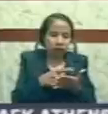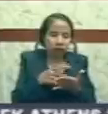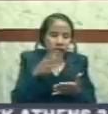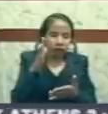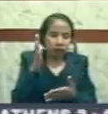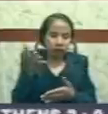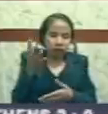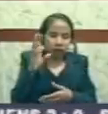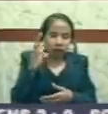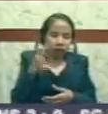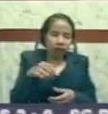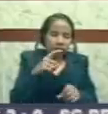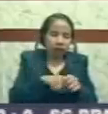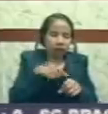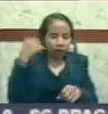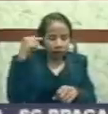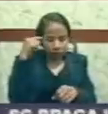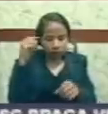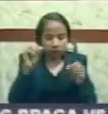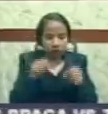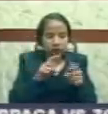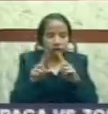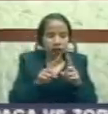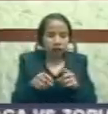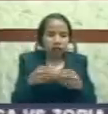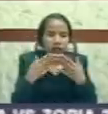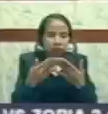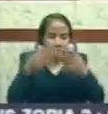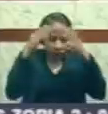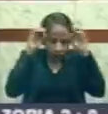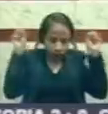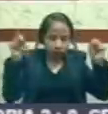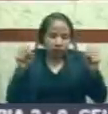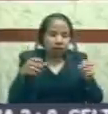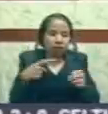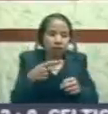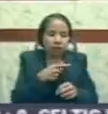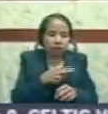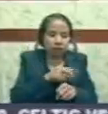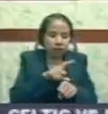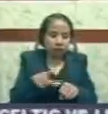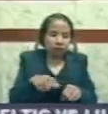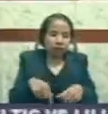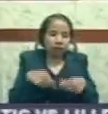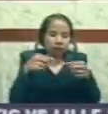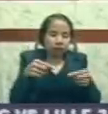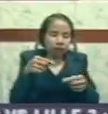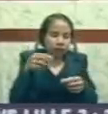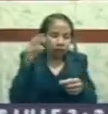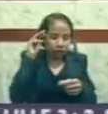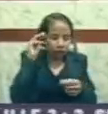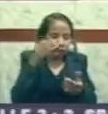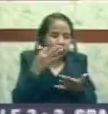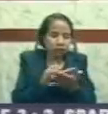primeiro-ministro, tempo para o governo. Obrigado, sua excelência, presidente do parlamento. A permissão passa para ser ministro financeiro. Por favor, senhor